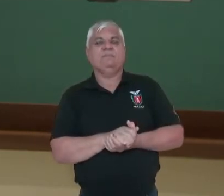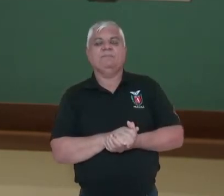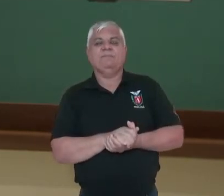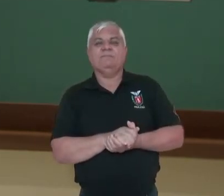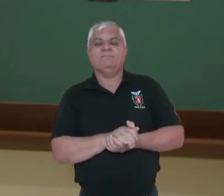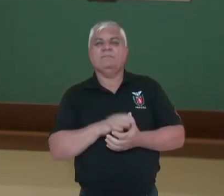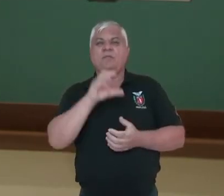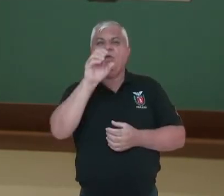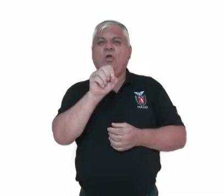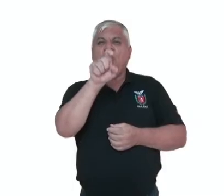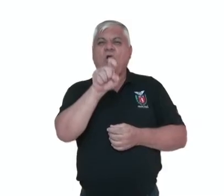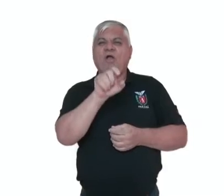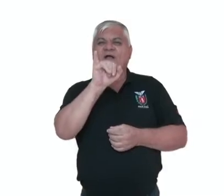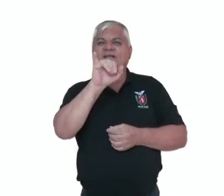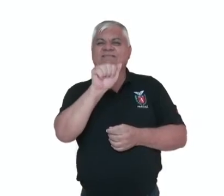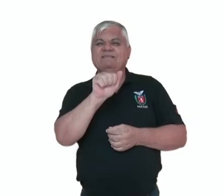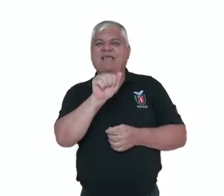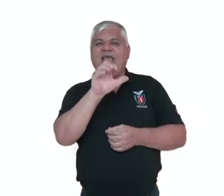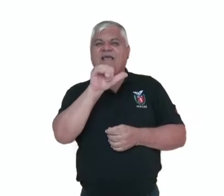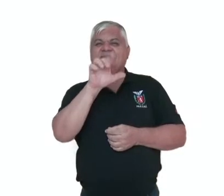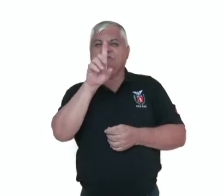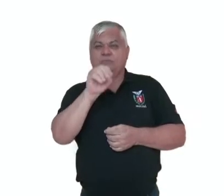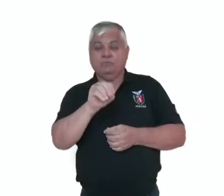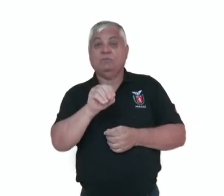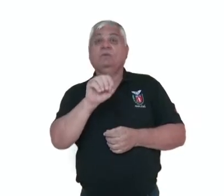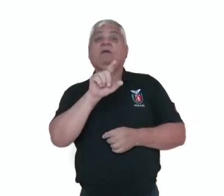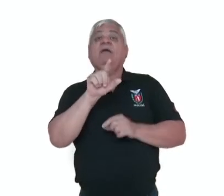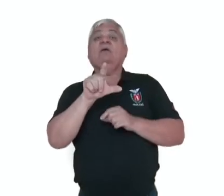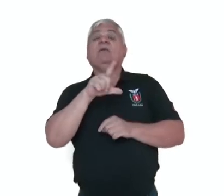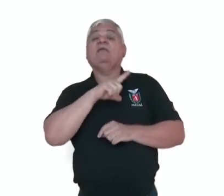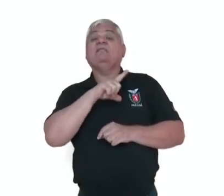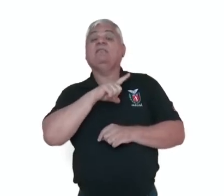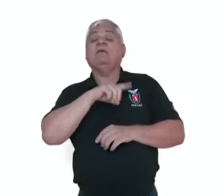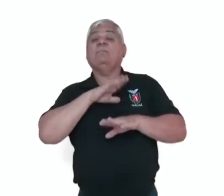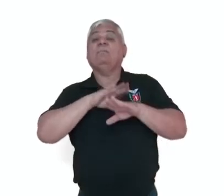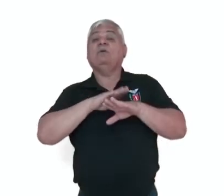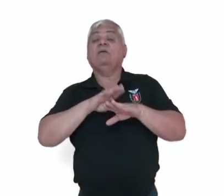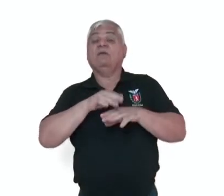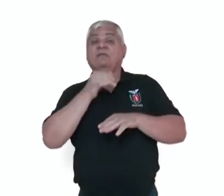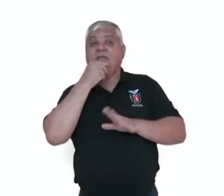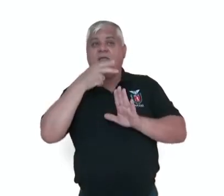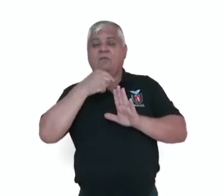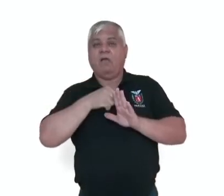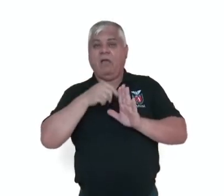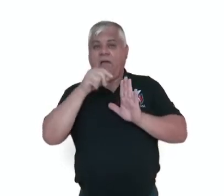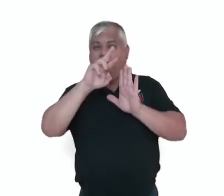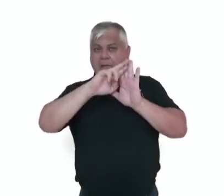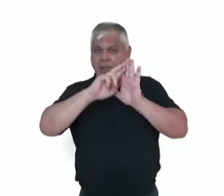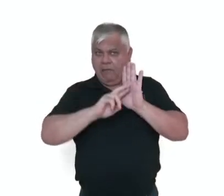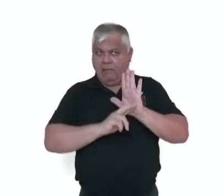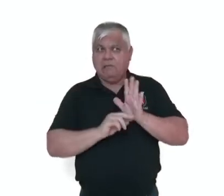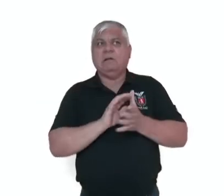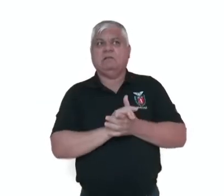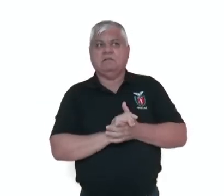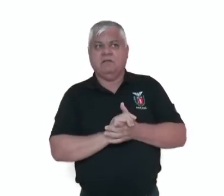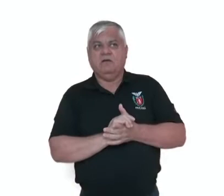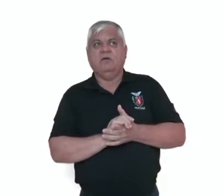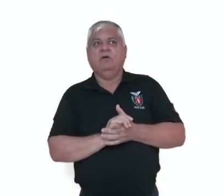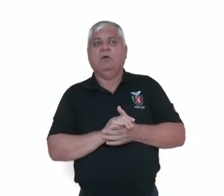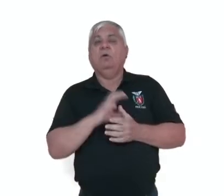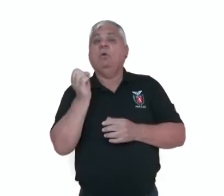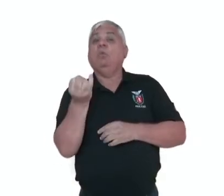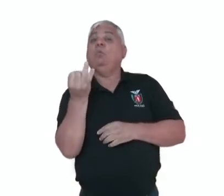E os oxiácidos. A força de um oxiácido é dada pela regra de Pauli, que fala o seguinte, ó, força é igual ao número